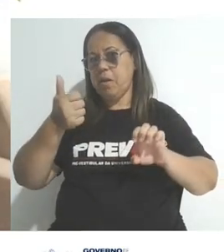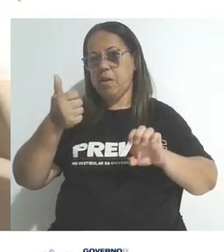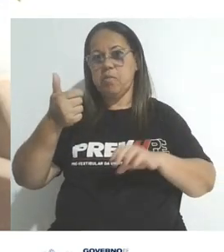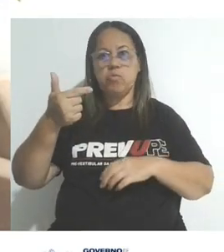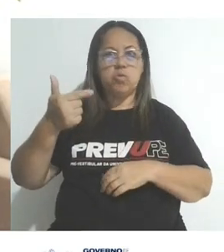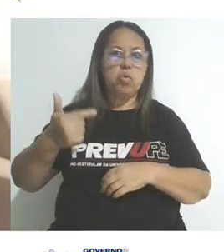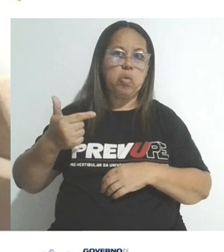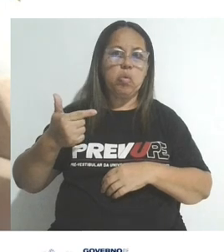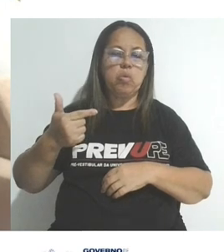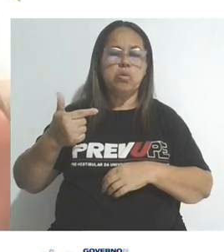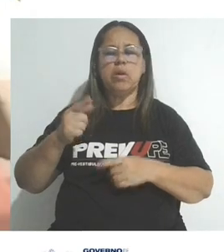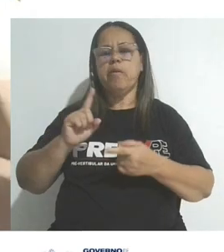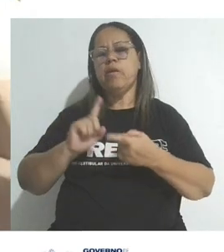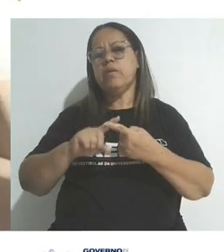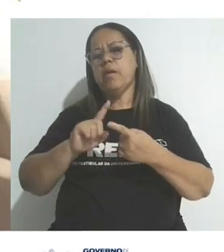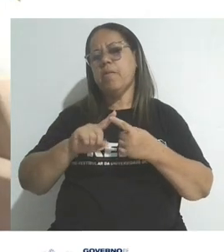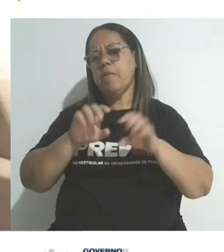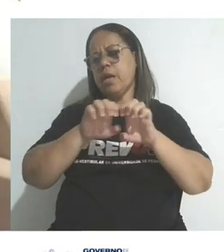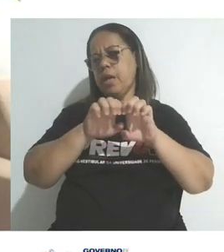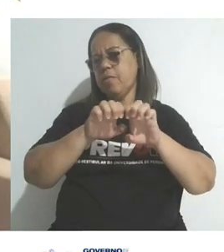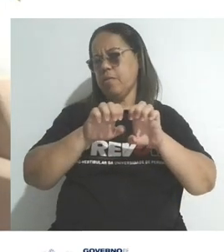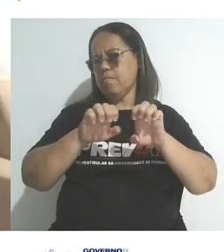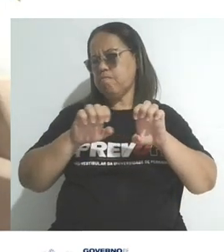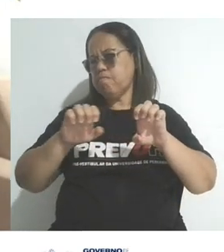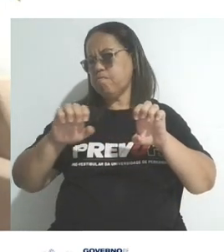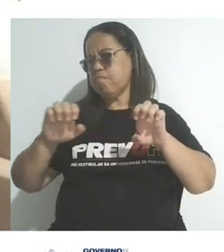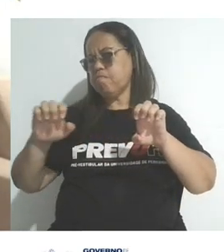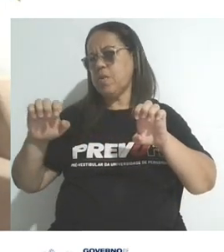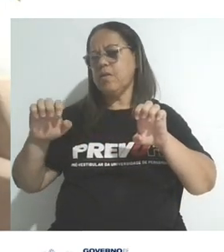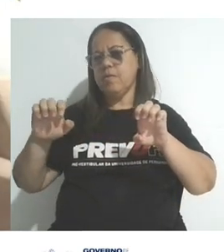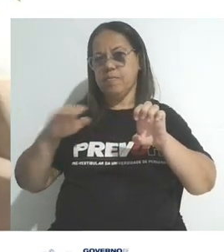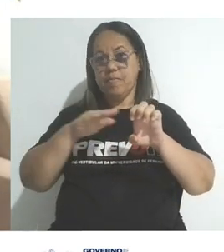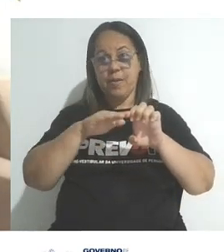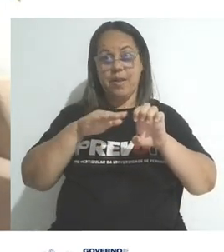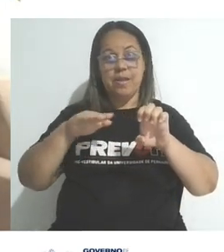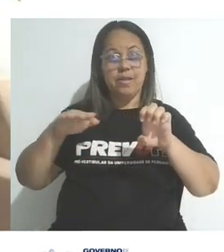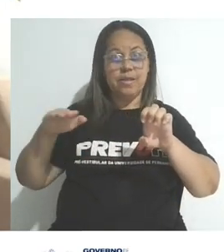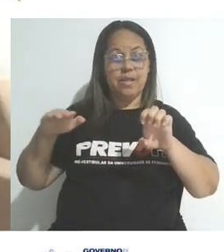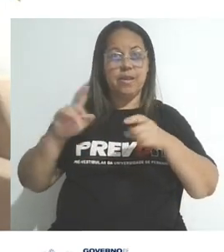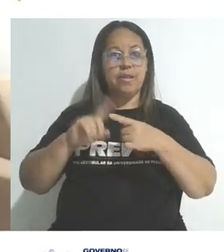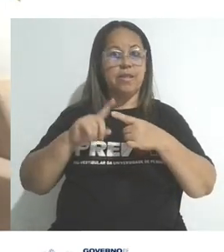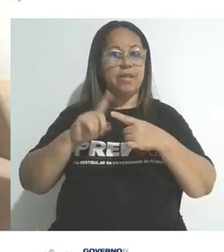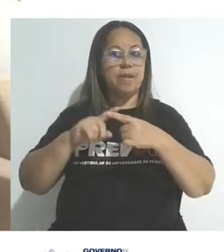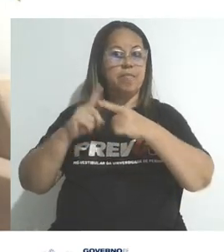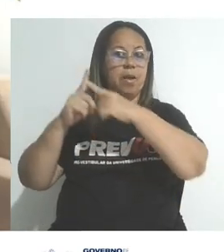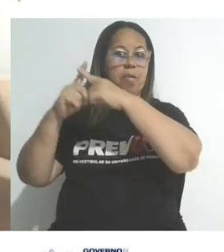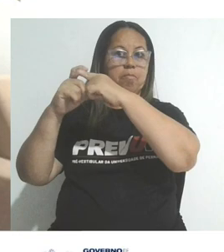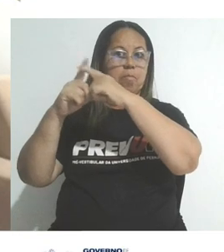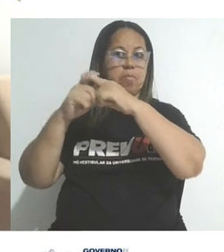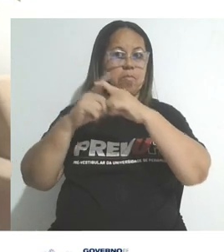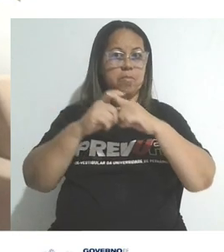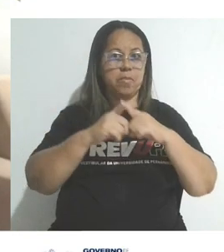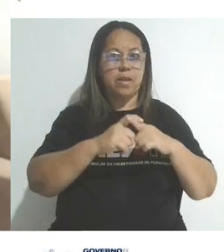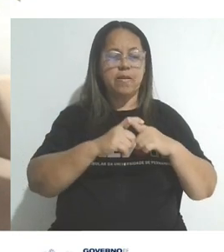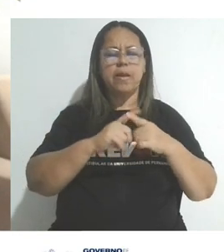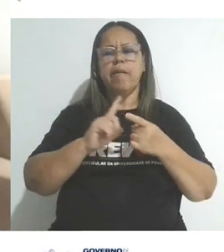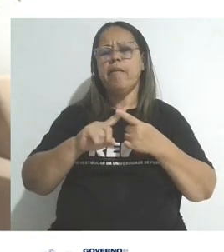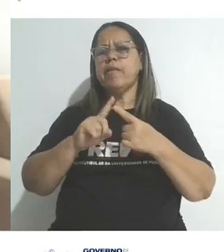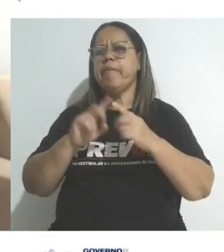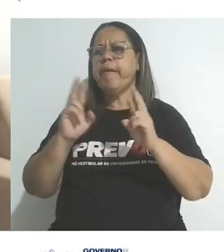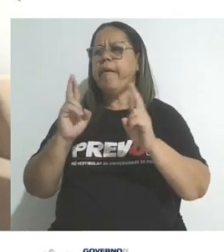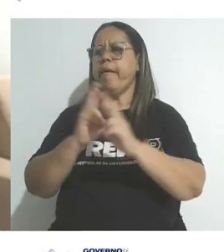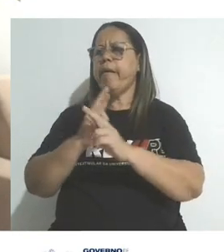ela do segundo grau, e sobretudo equações lineares, as próprias funções polinomiais e essa relação